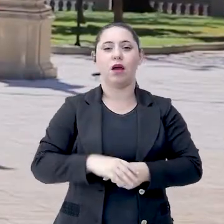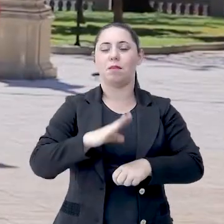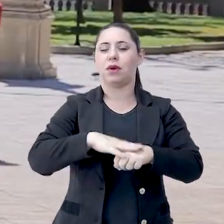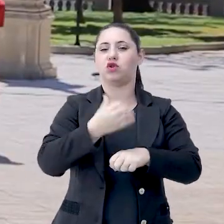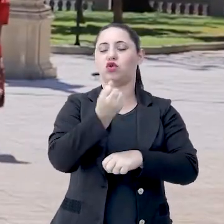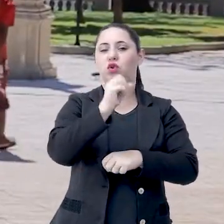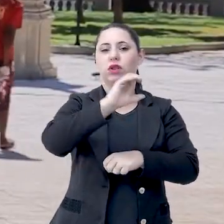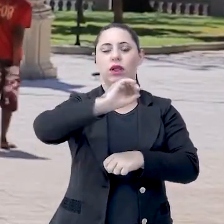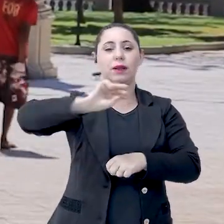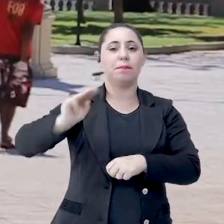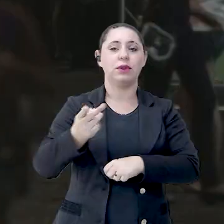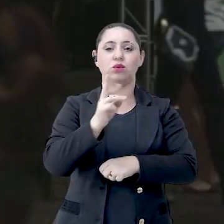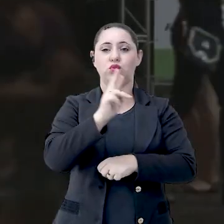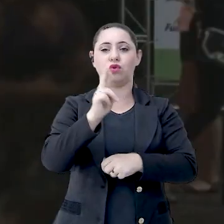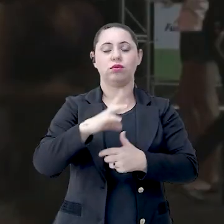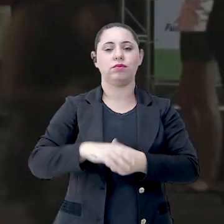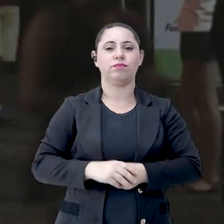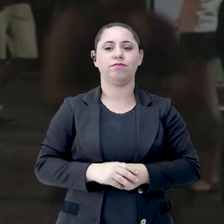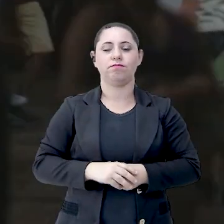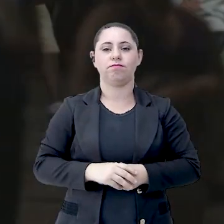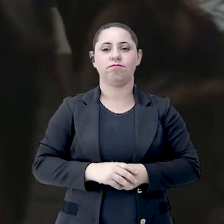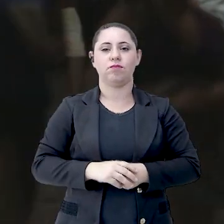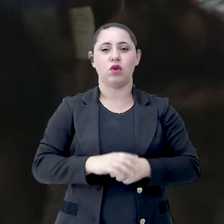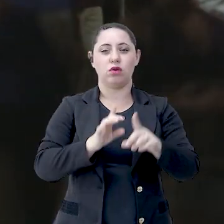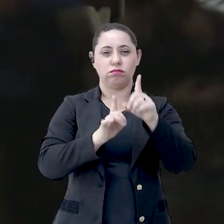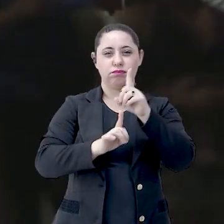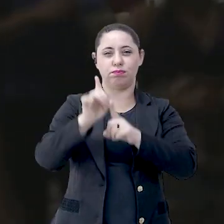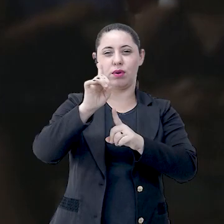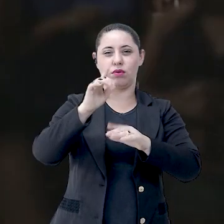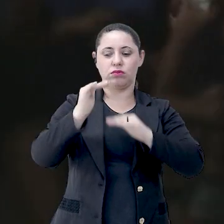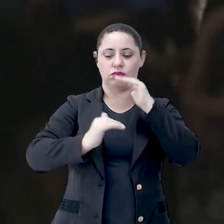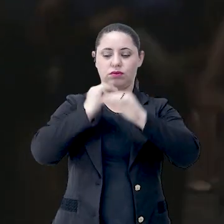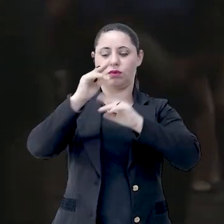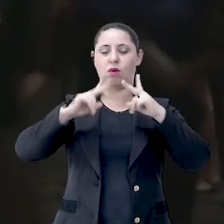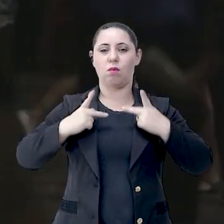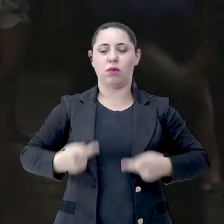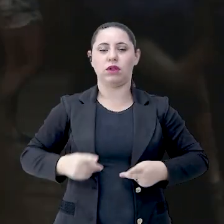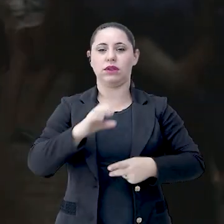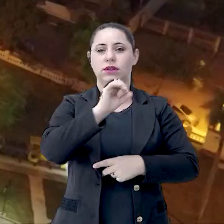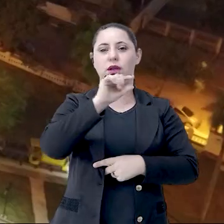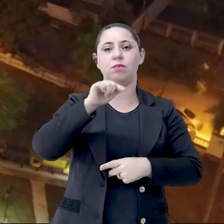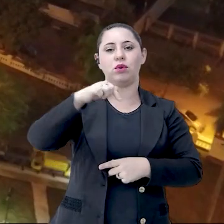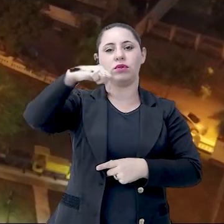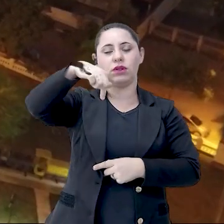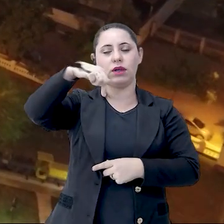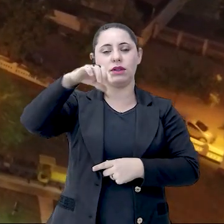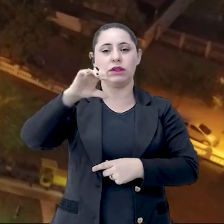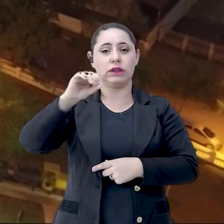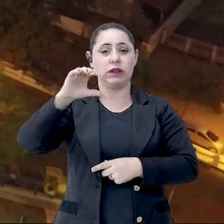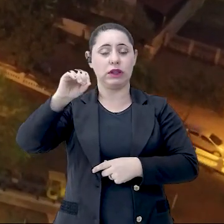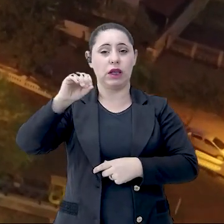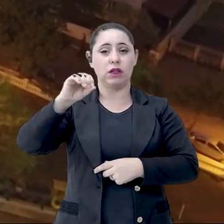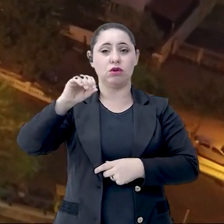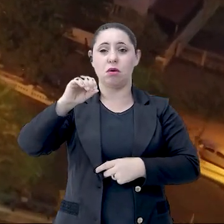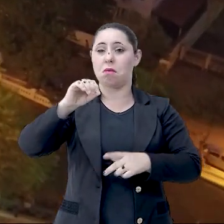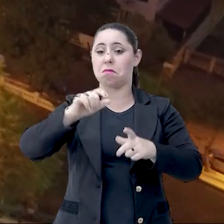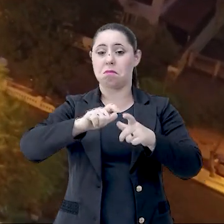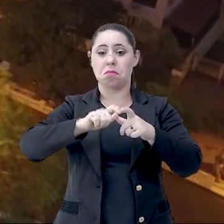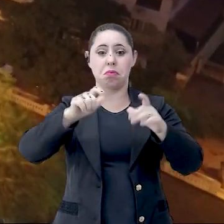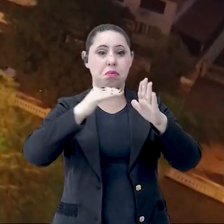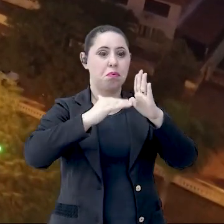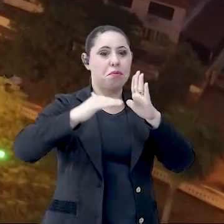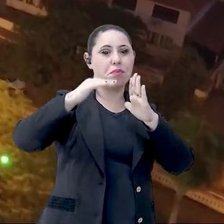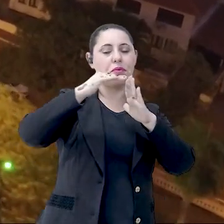desenvolvimento humano é de 0,700, um dos mais altos de OMS. Na cidade se localiza o